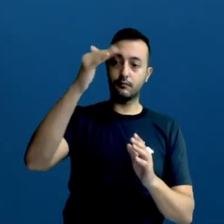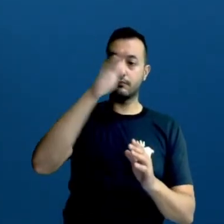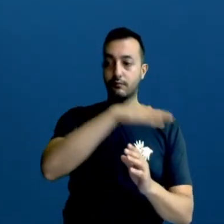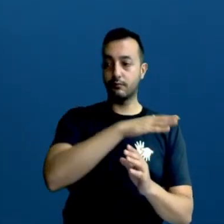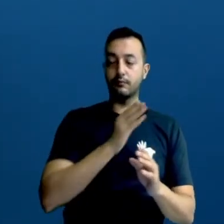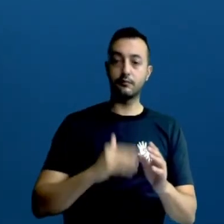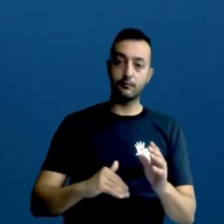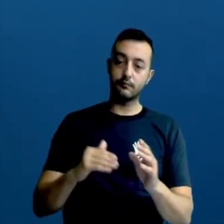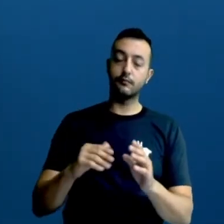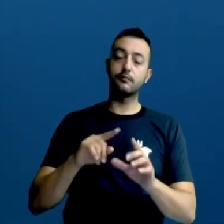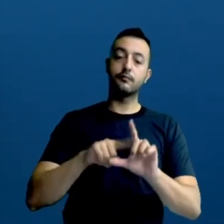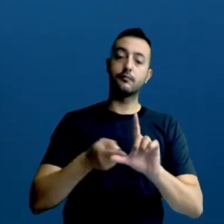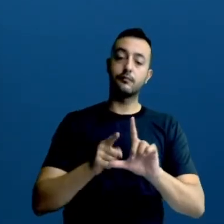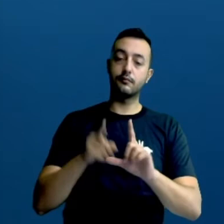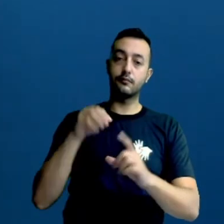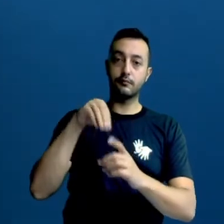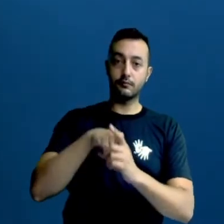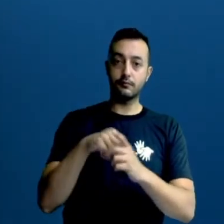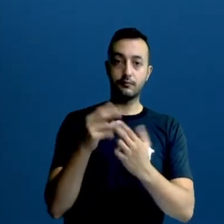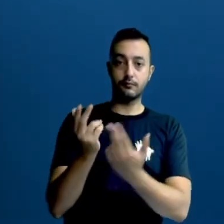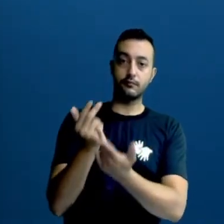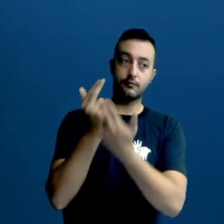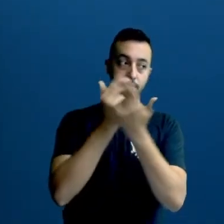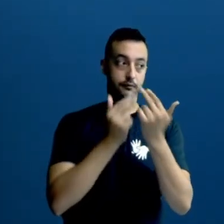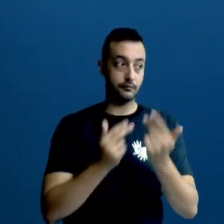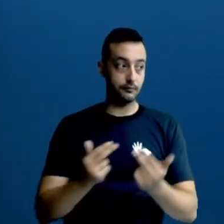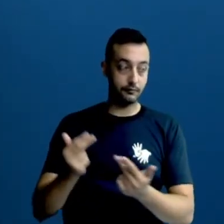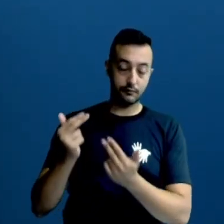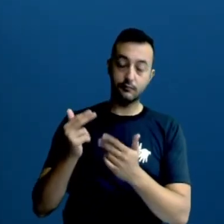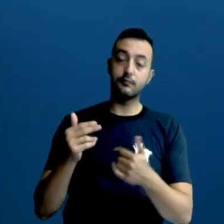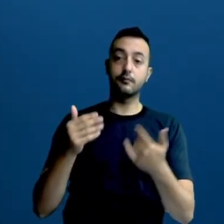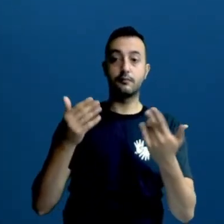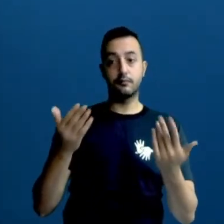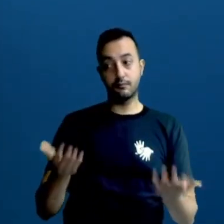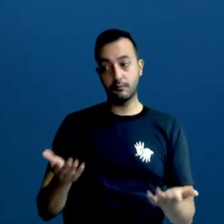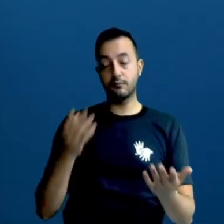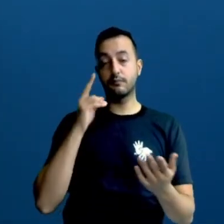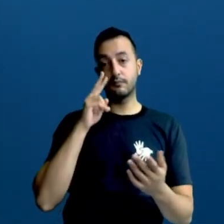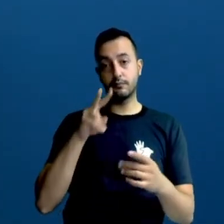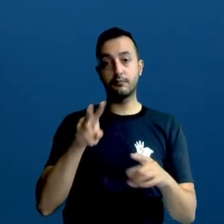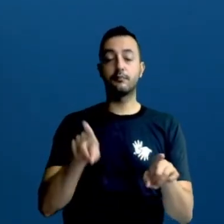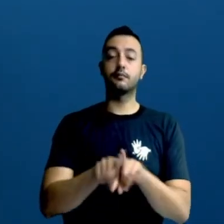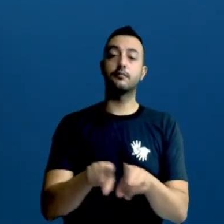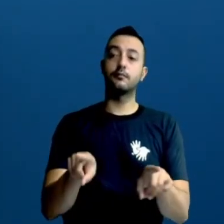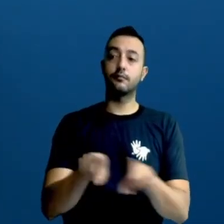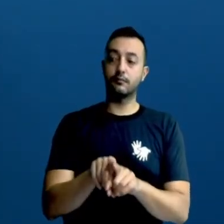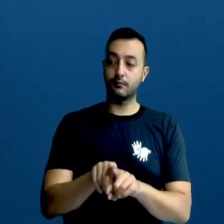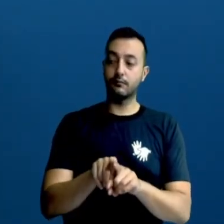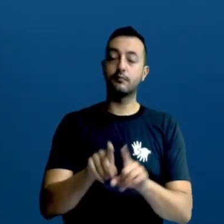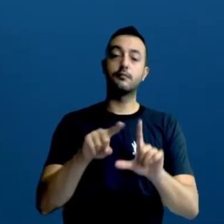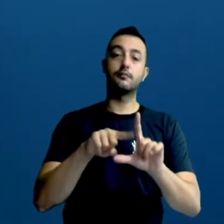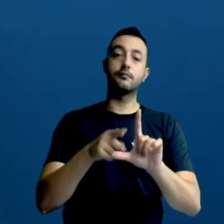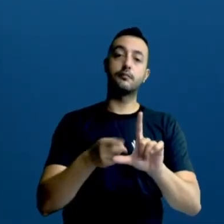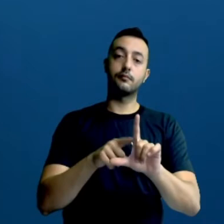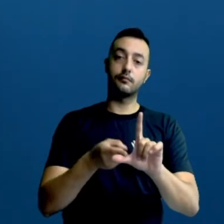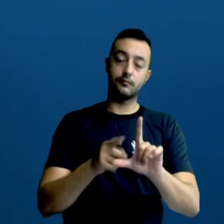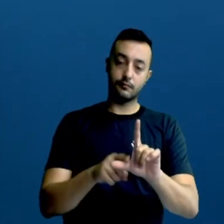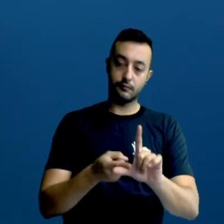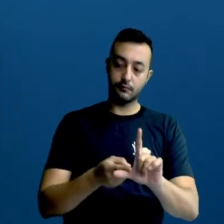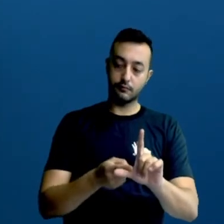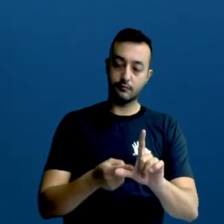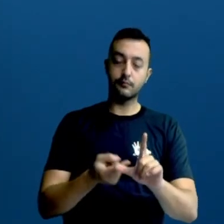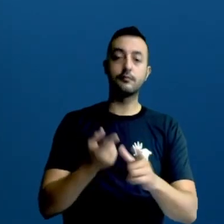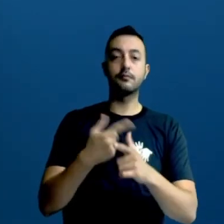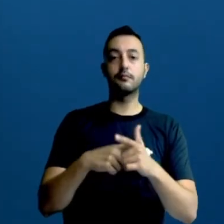e os ângulos internos são todos iguais. E, minha gente, nós vimos também que os ângulos de um quadrilátero,